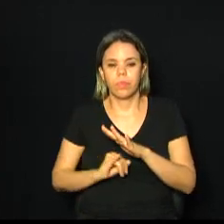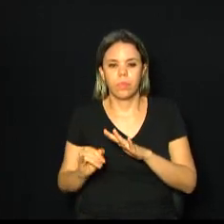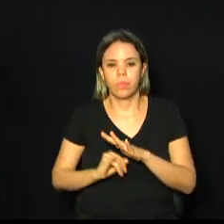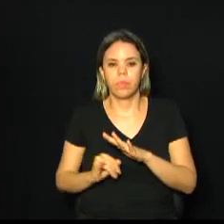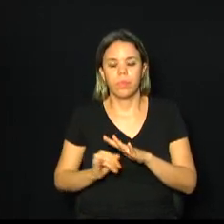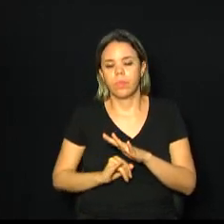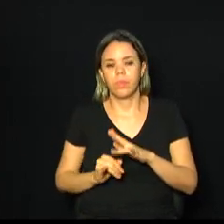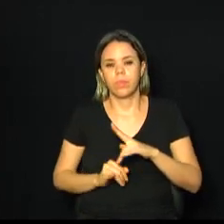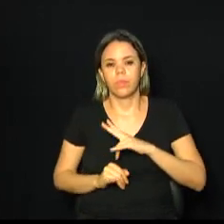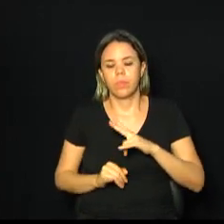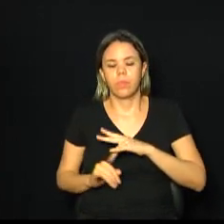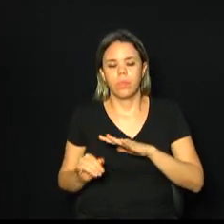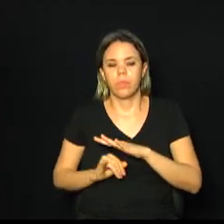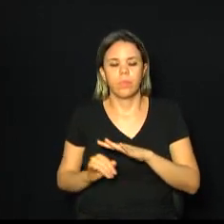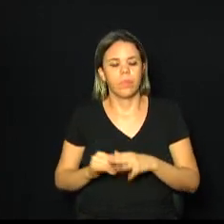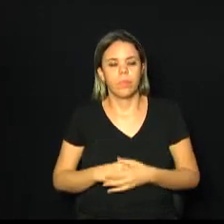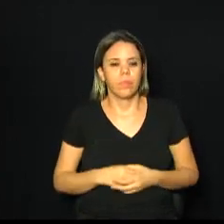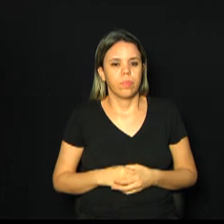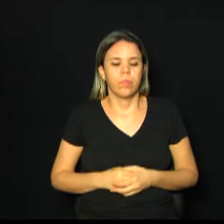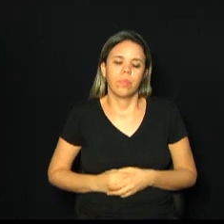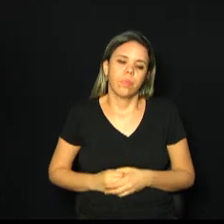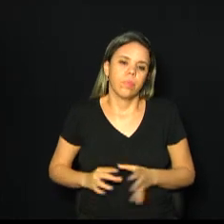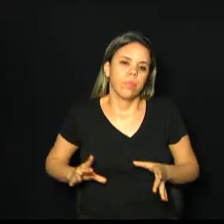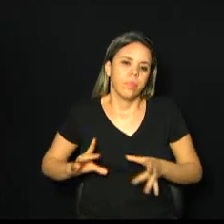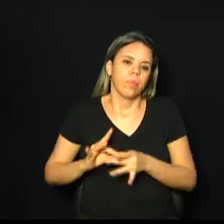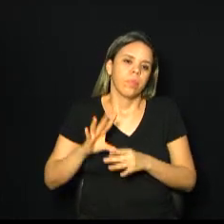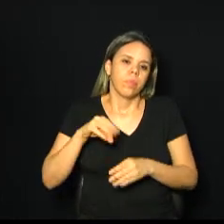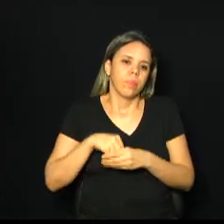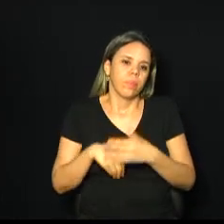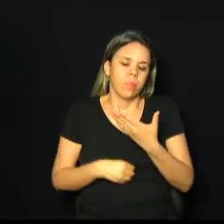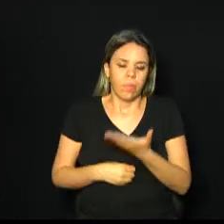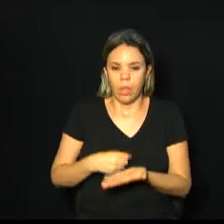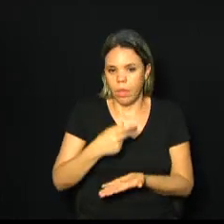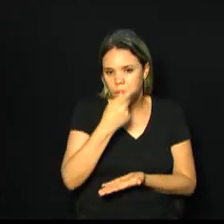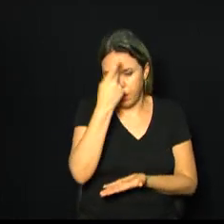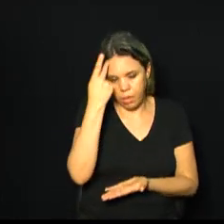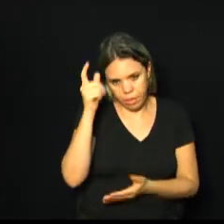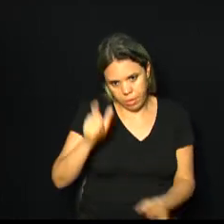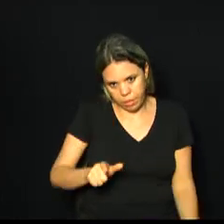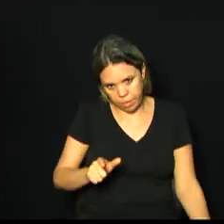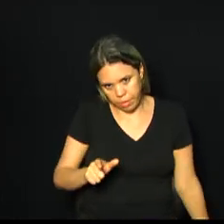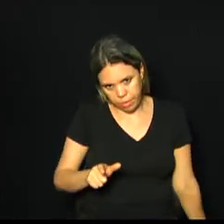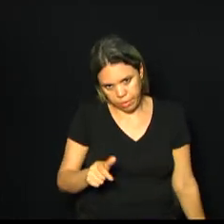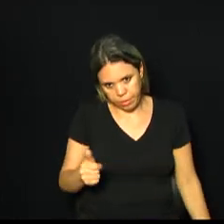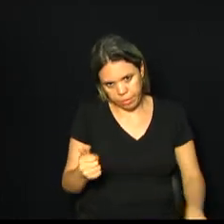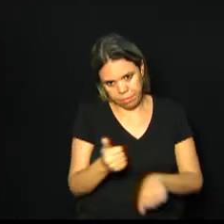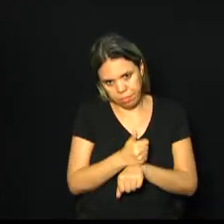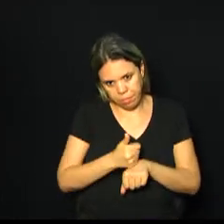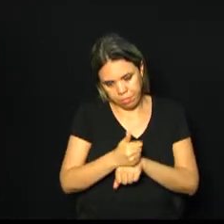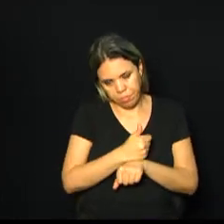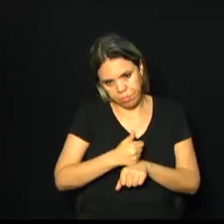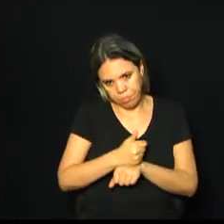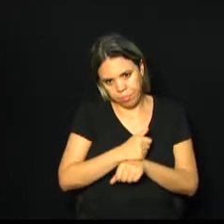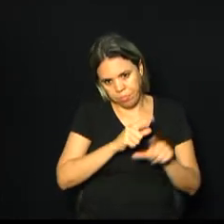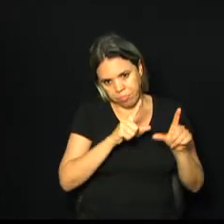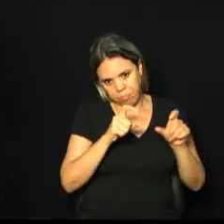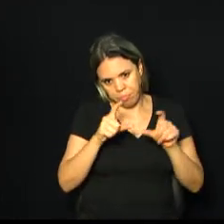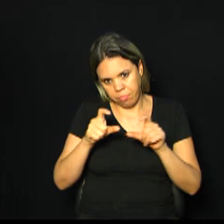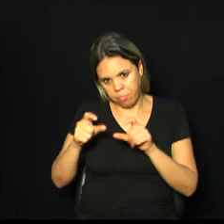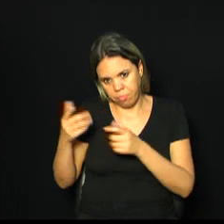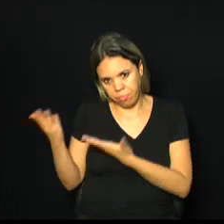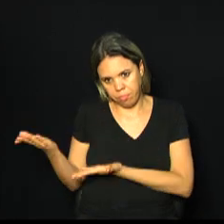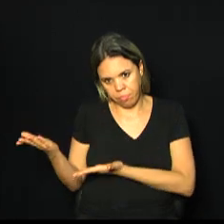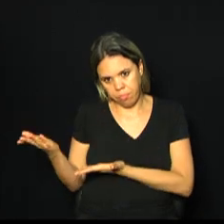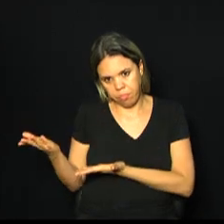setor, as ONGs, os CIPs, que estão todas aí, e as pessoas físicas, que são os profissionais liberais. O fotógrafo, que estava aqui agora há pouco